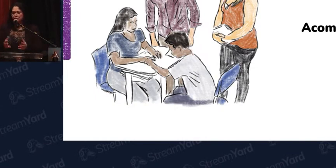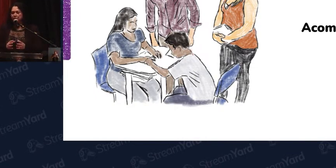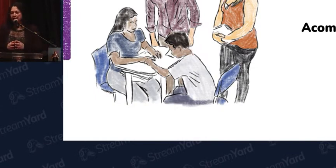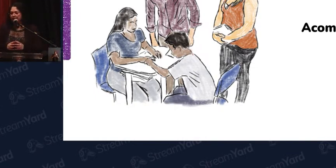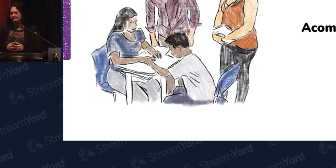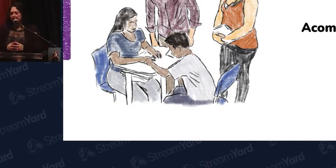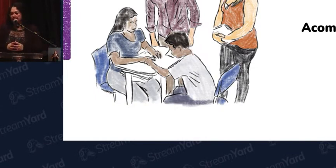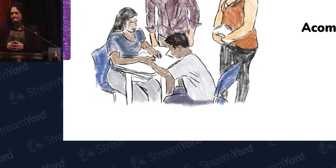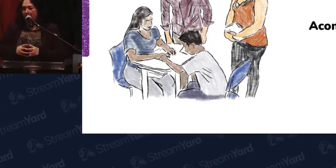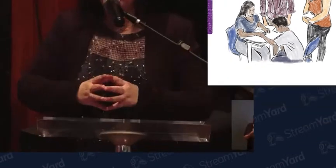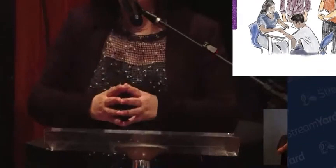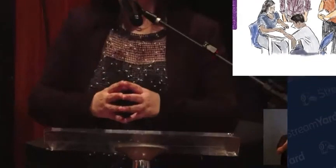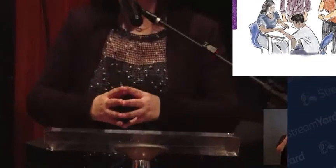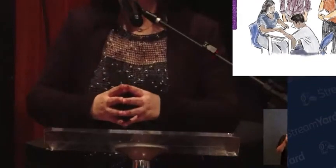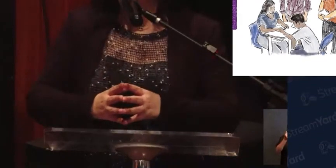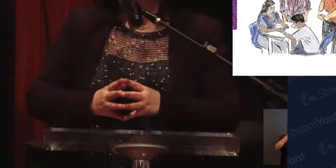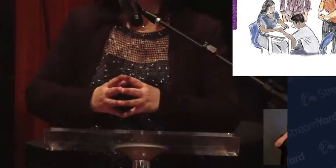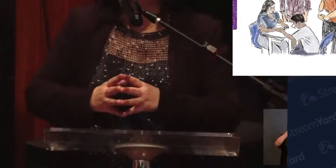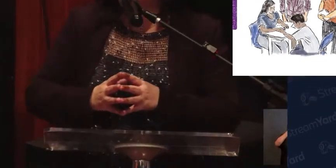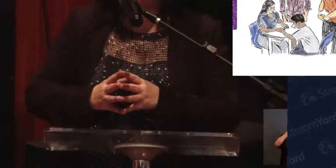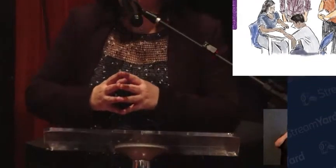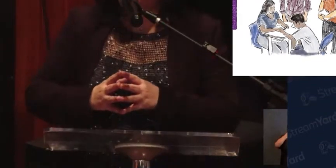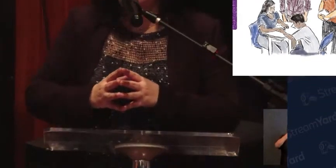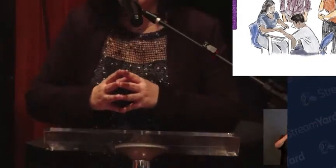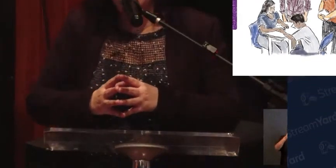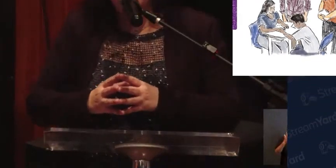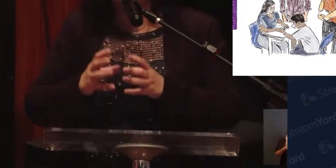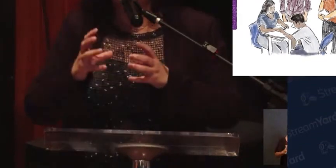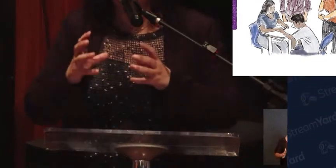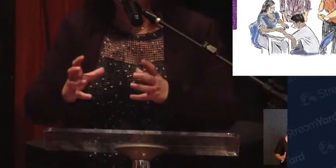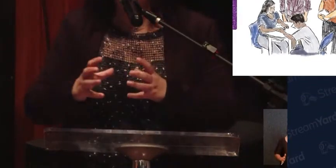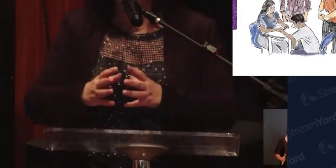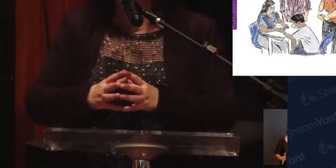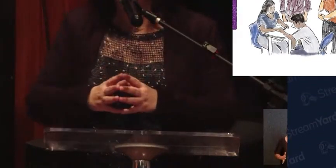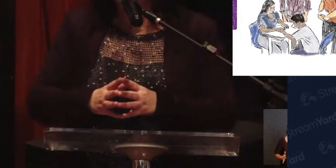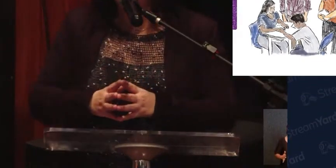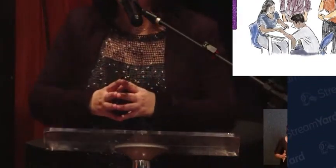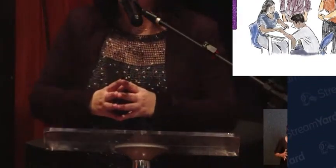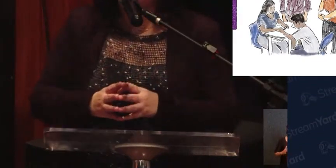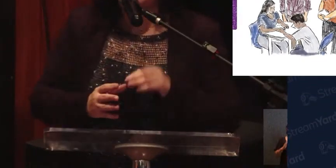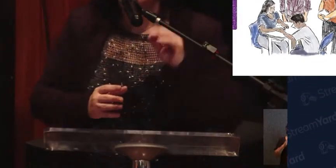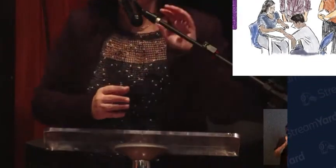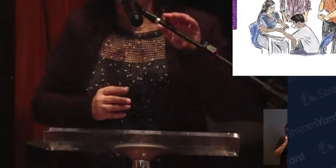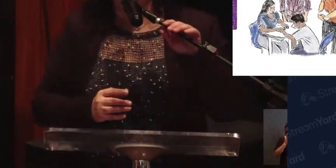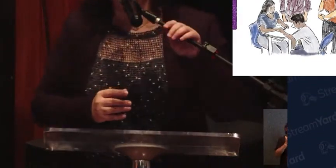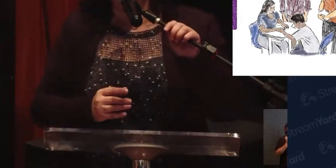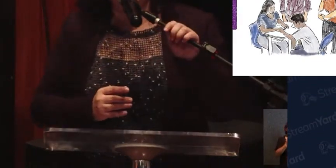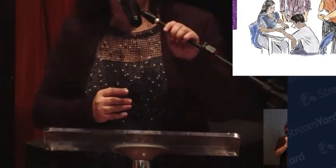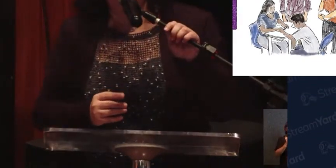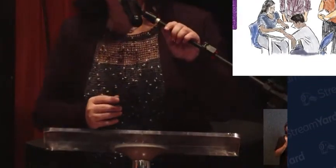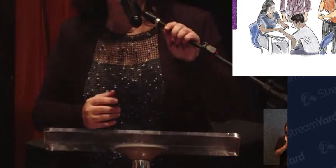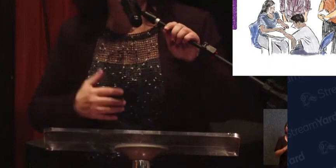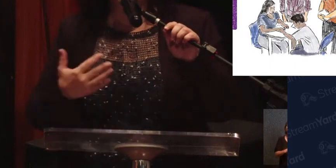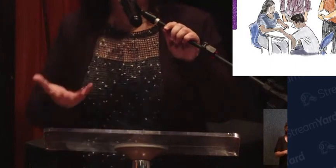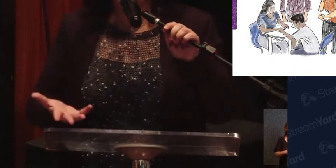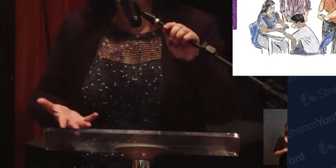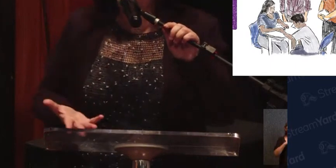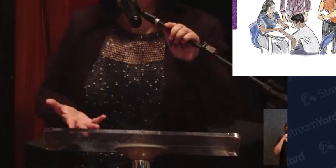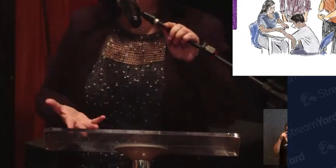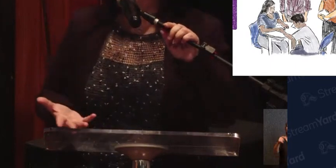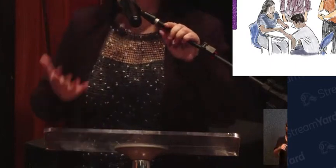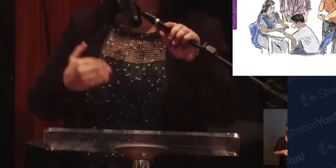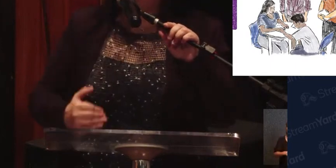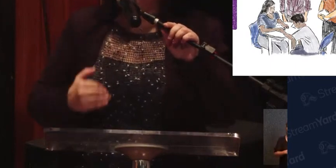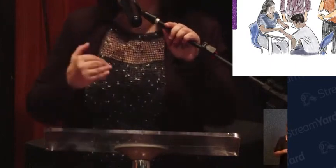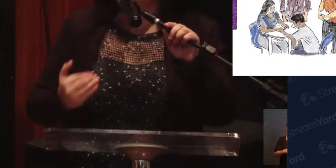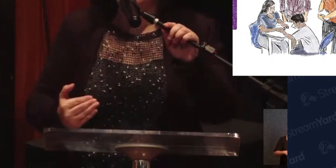se sustenta, e aí a rede poderá não conseguir, e aí essa é a realidade,